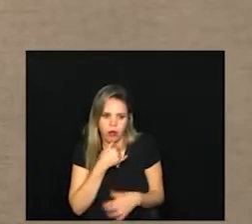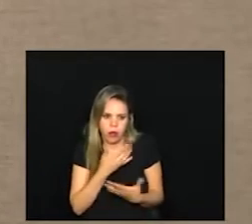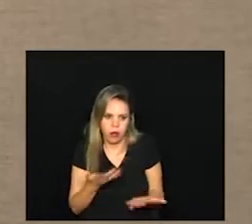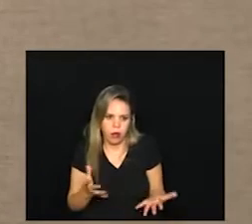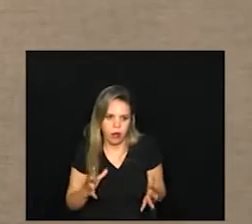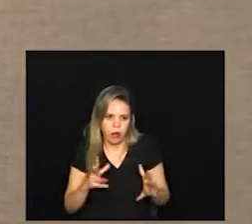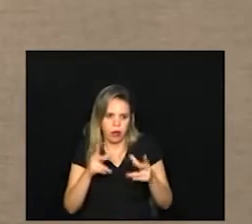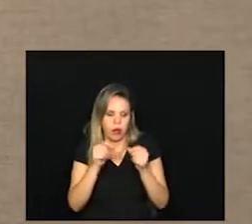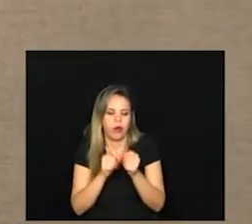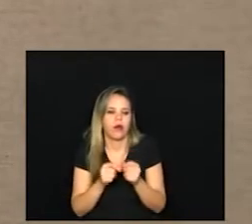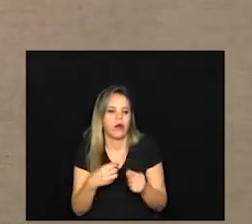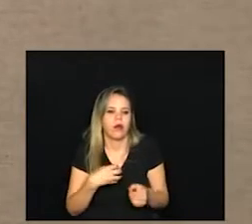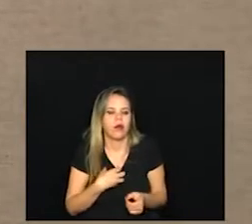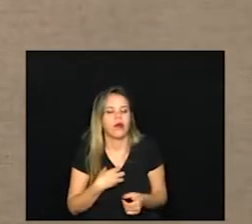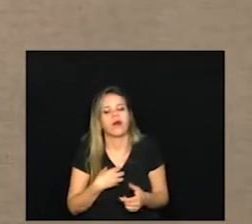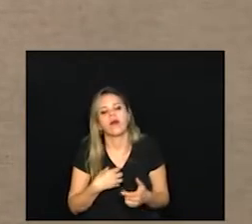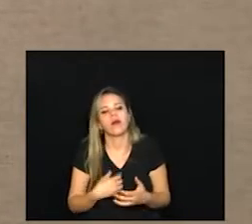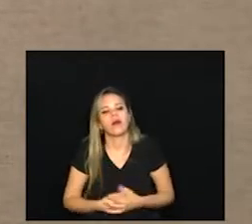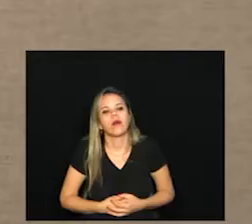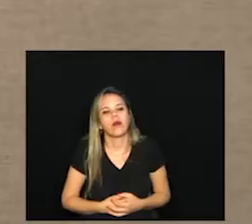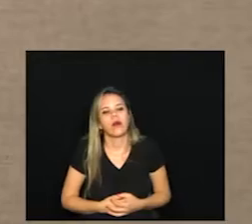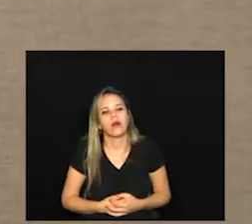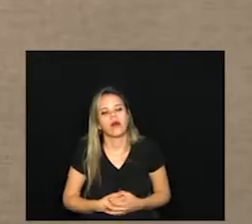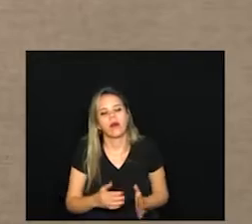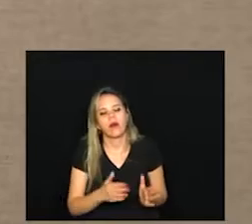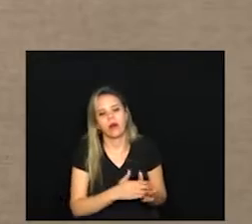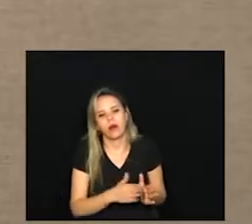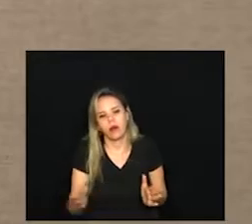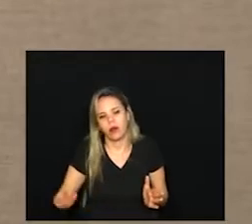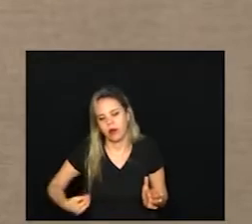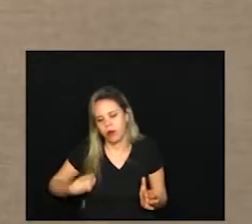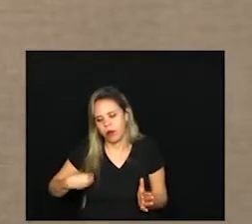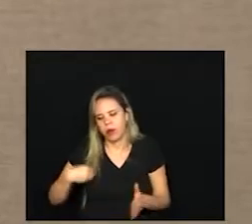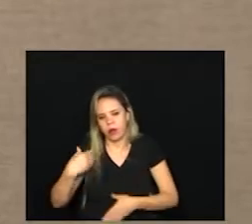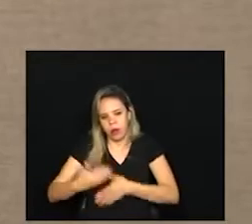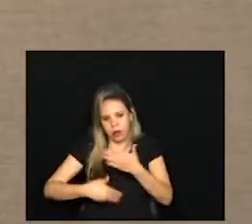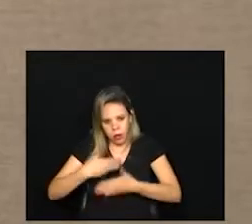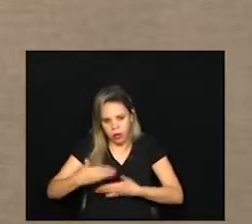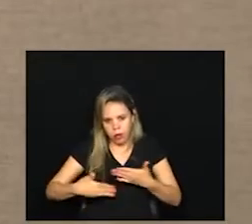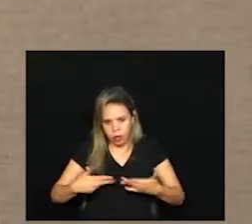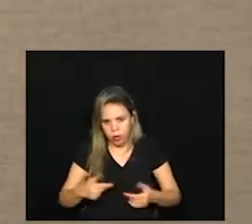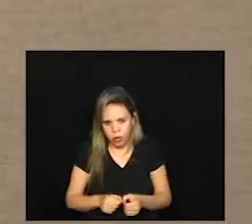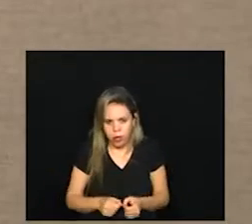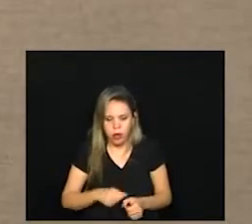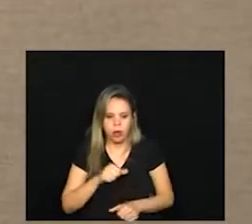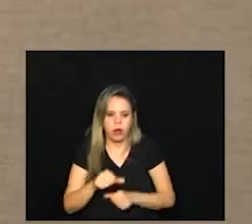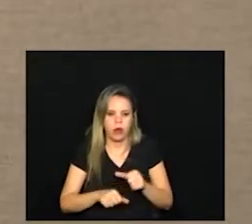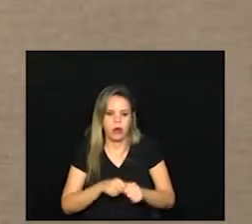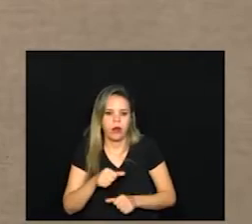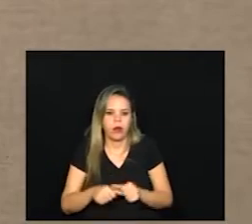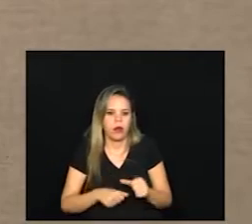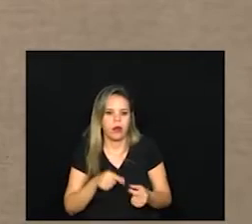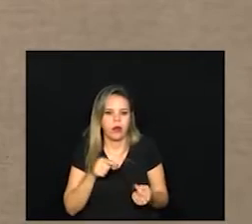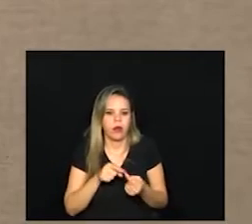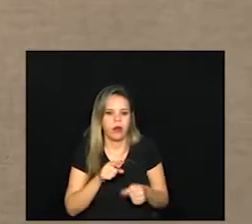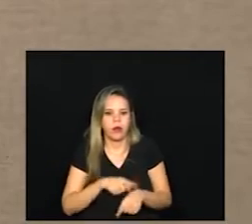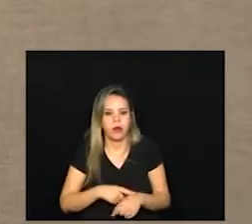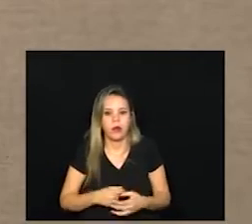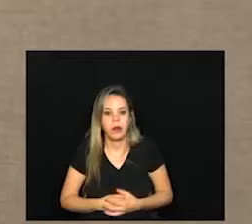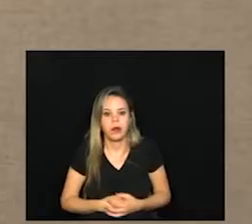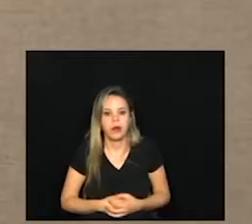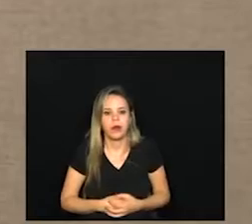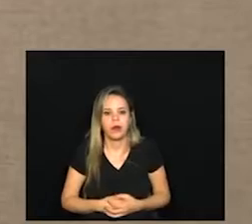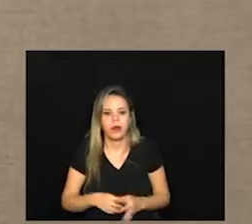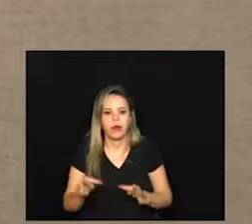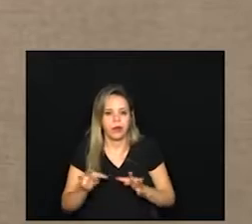tive todos os tipos de psoríase. Ao longo da minha vida, eu fui tendo vários tipos. Foram mudando de acordo com o tempo, né?